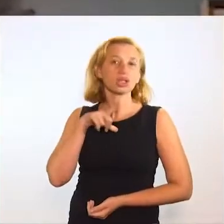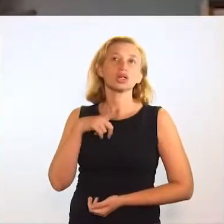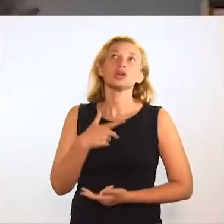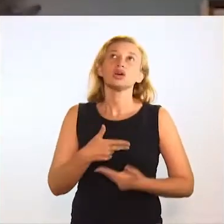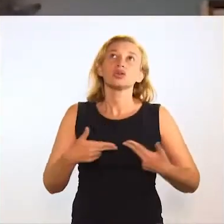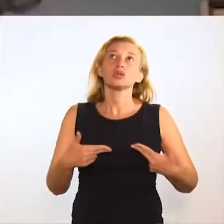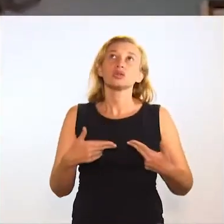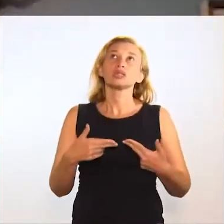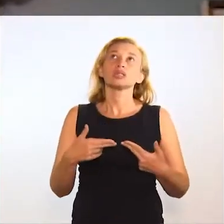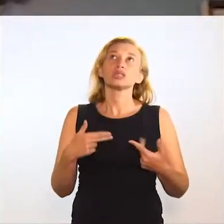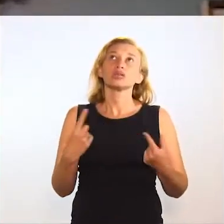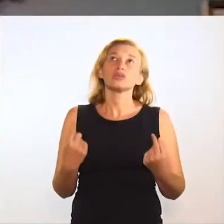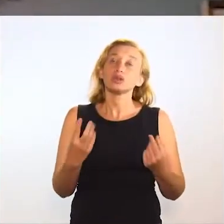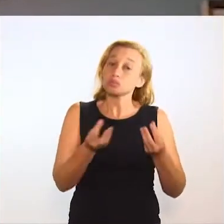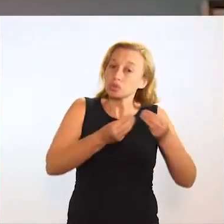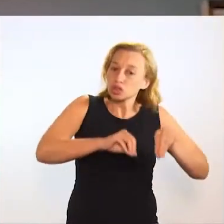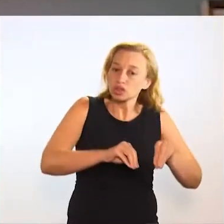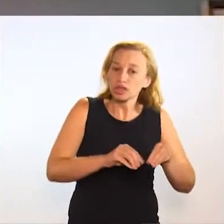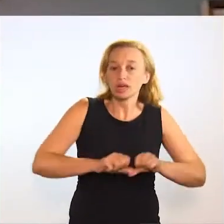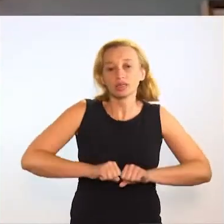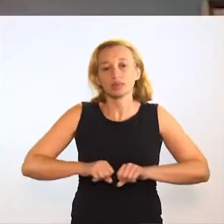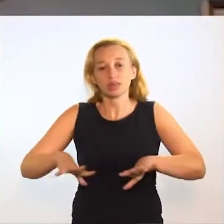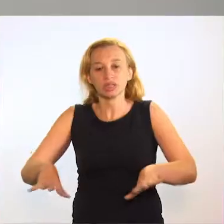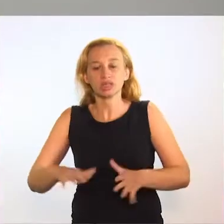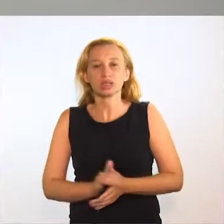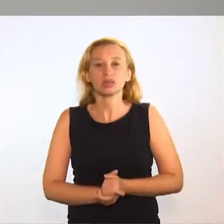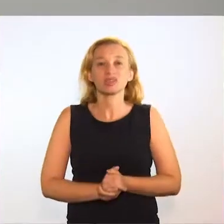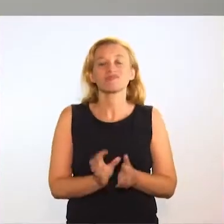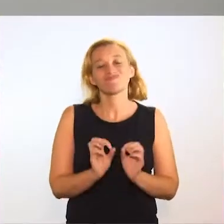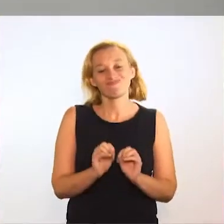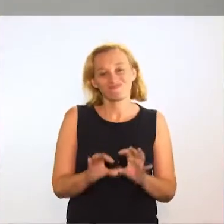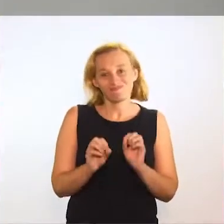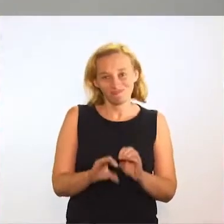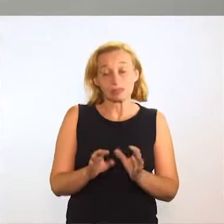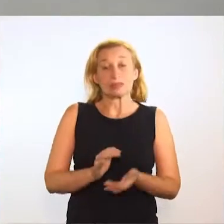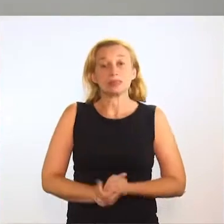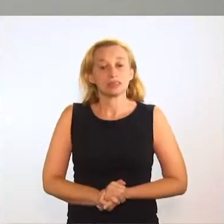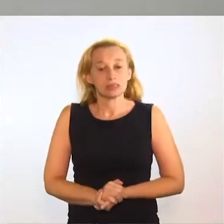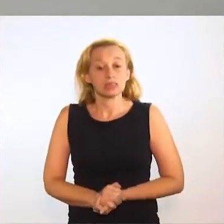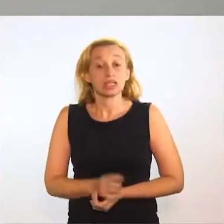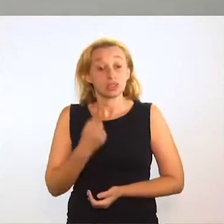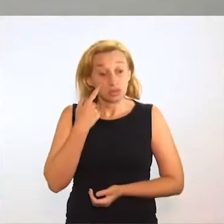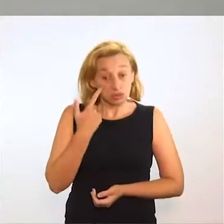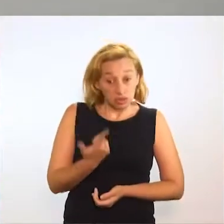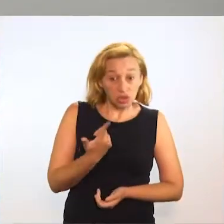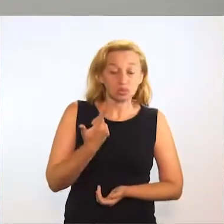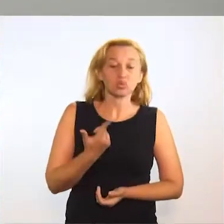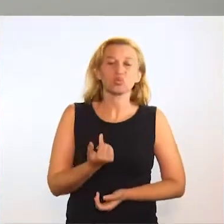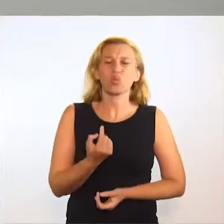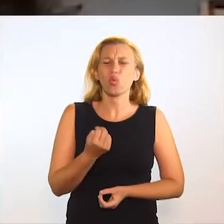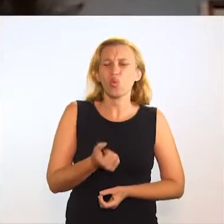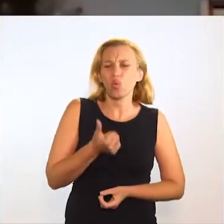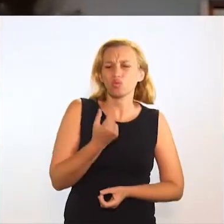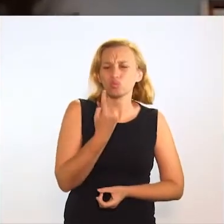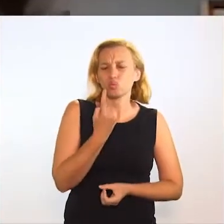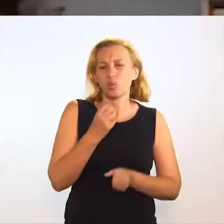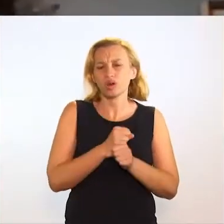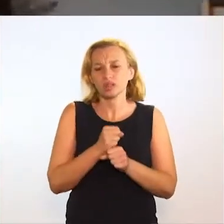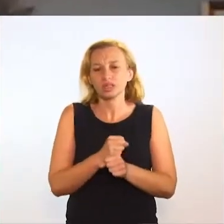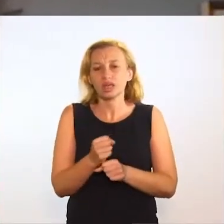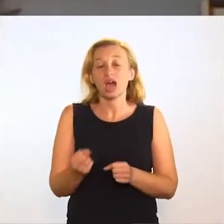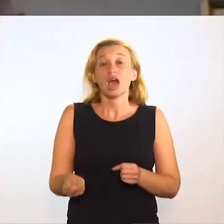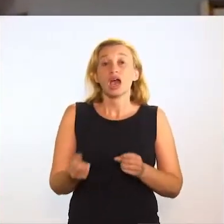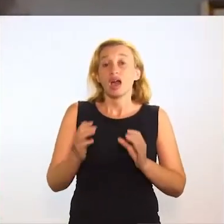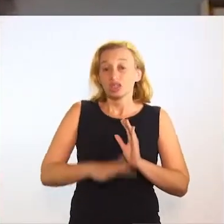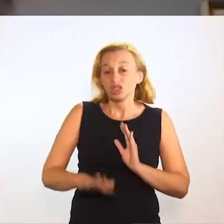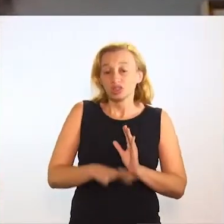uma coisa que foi afetada completamente pela pandemia, foi a questão da educação, né? A gente viu, passou quase que um ano com as